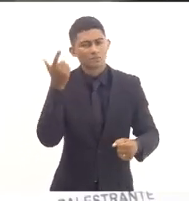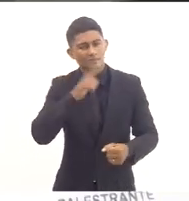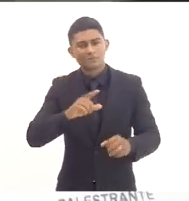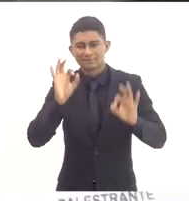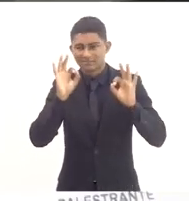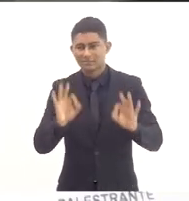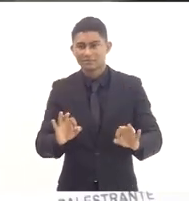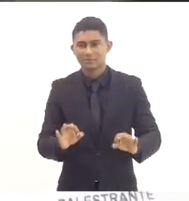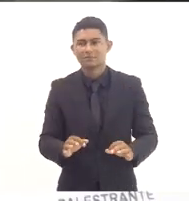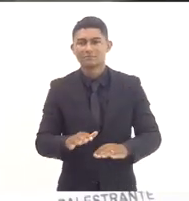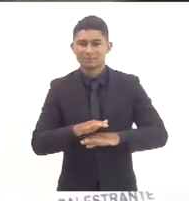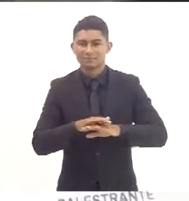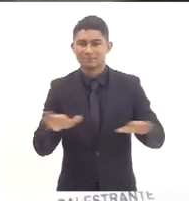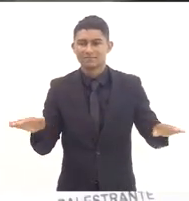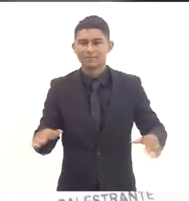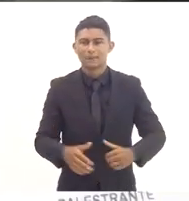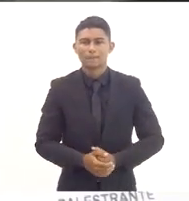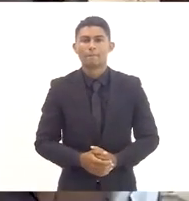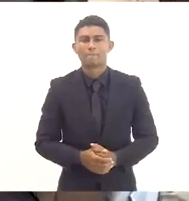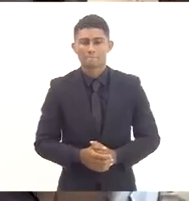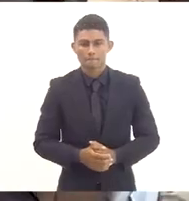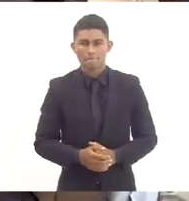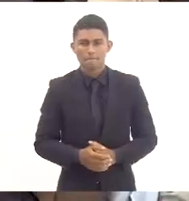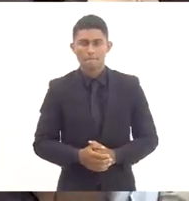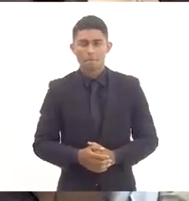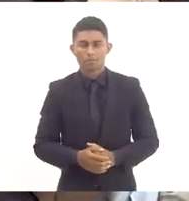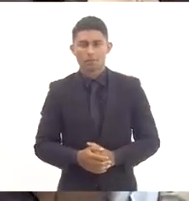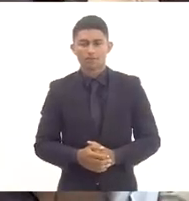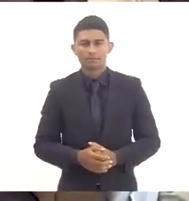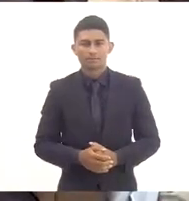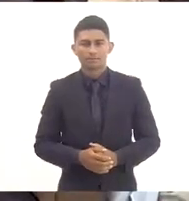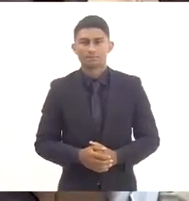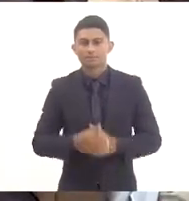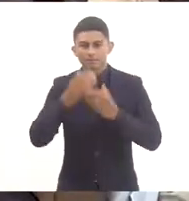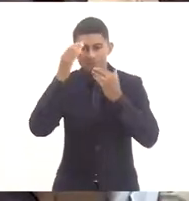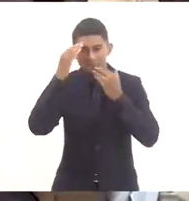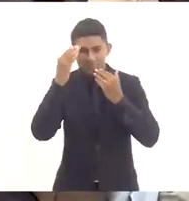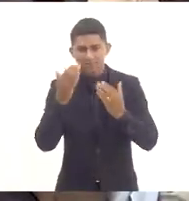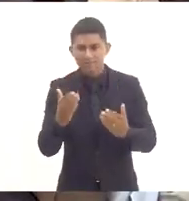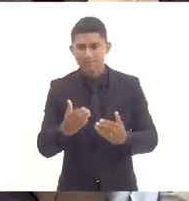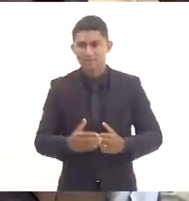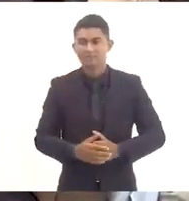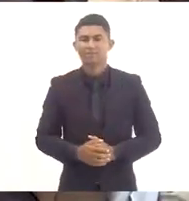viu e é isso bom obrigado